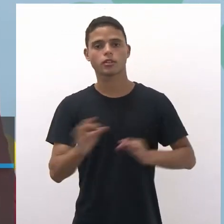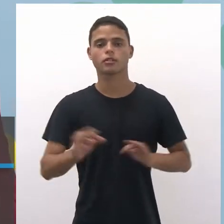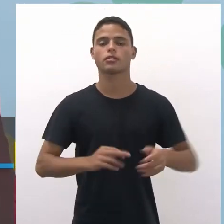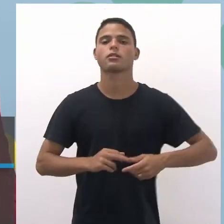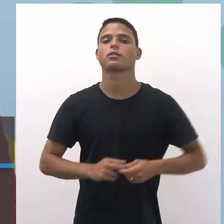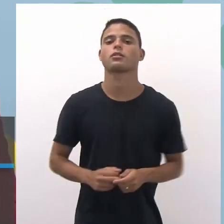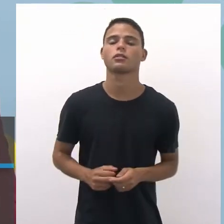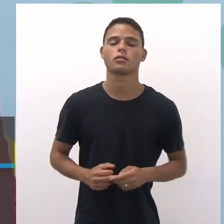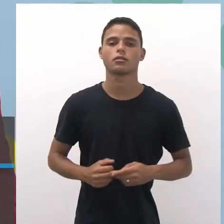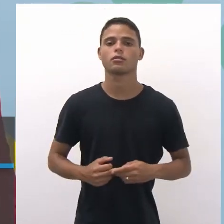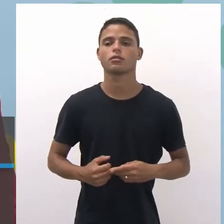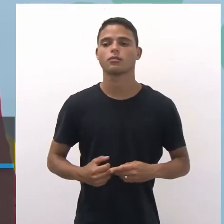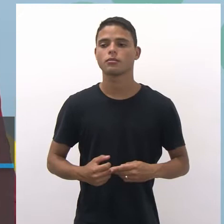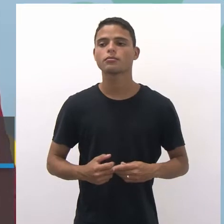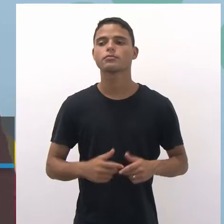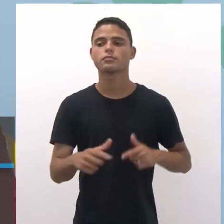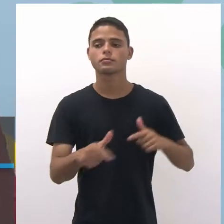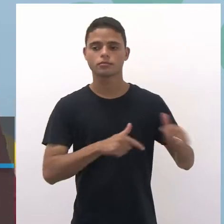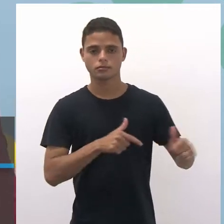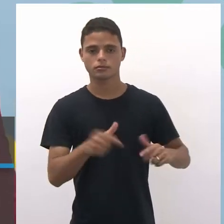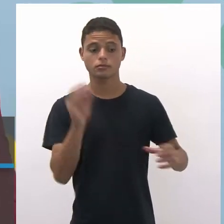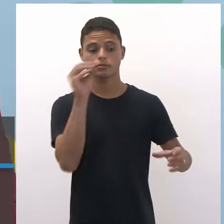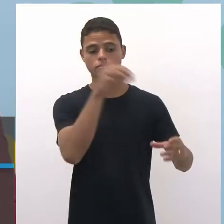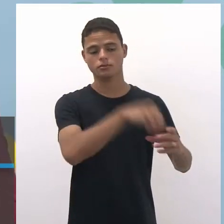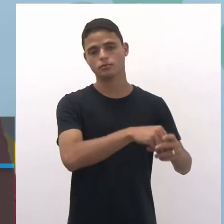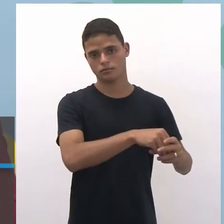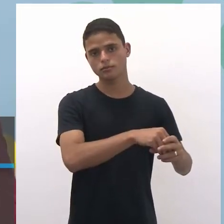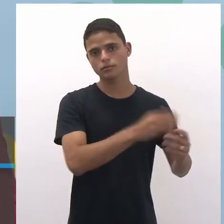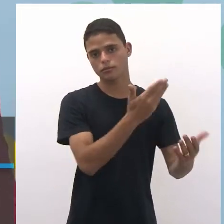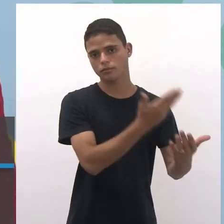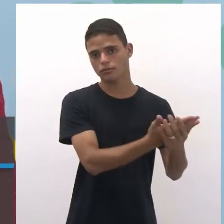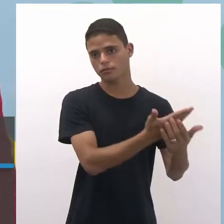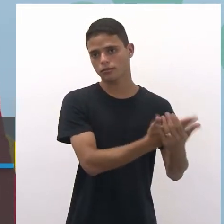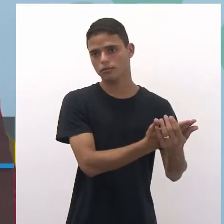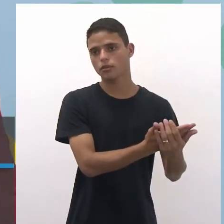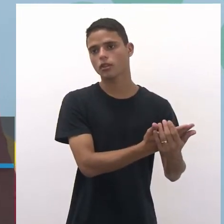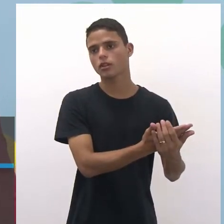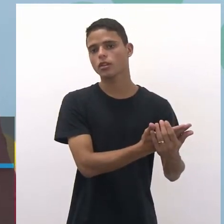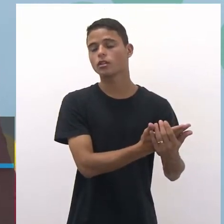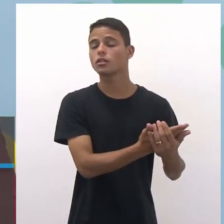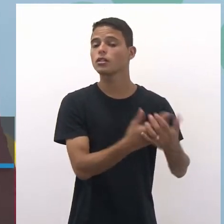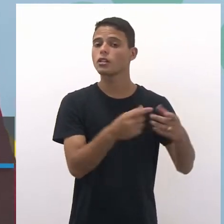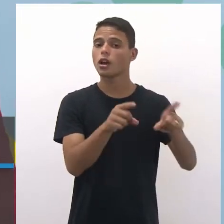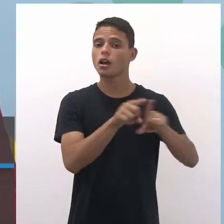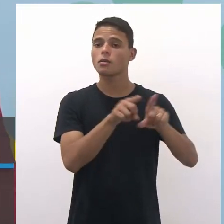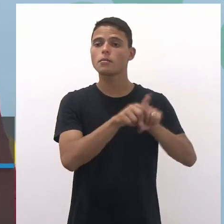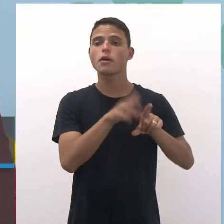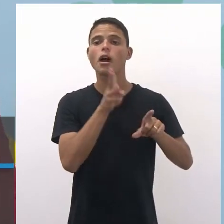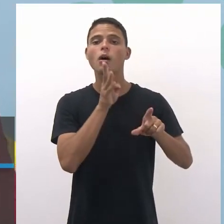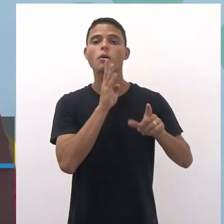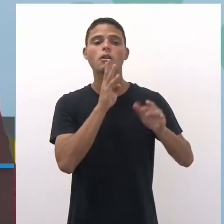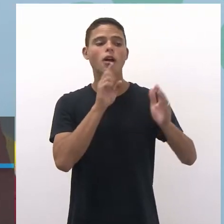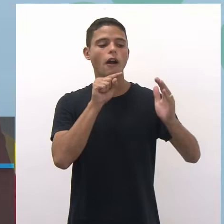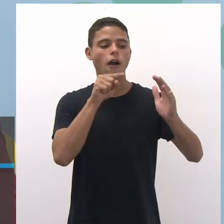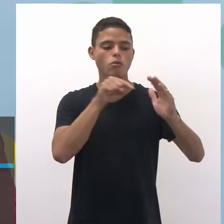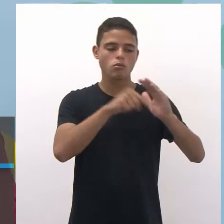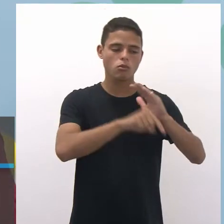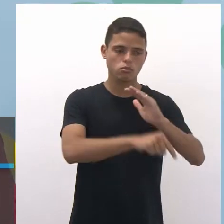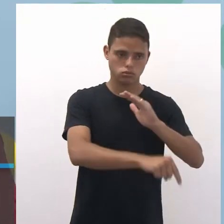planejamento. Planejamento dentro do plano de aula, mas um planejamento para conhecer a fundo as